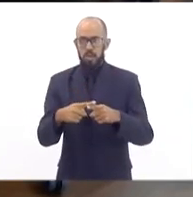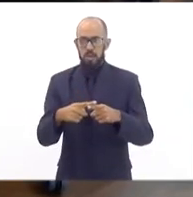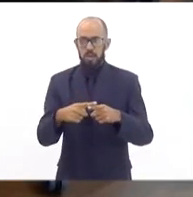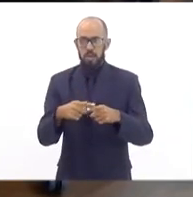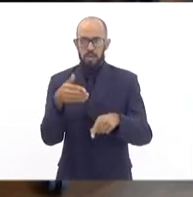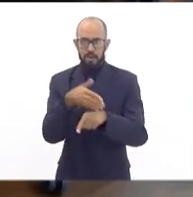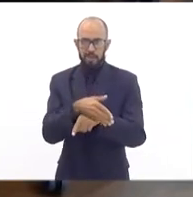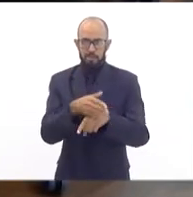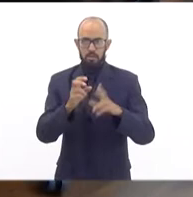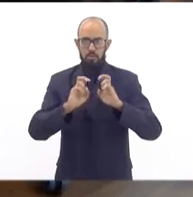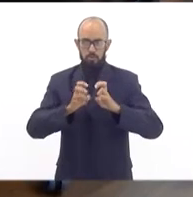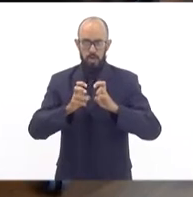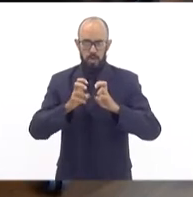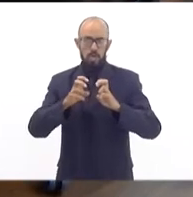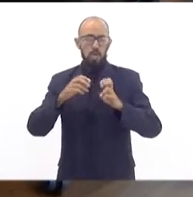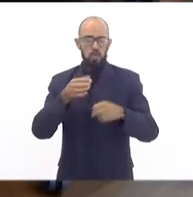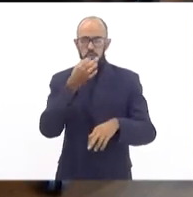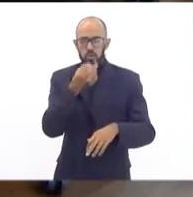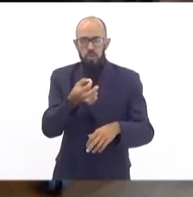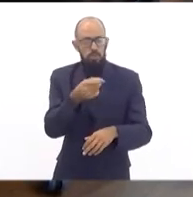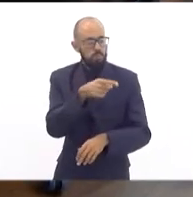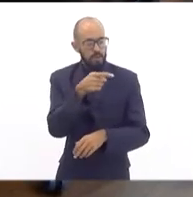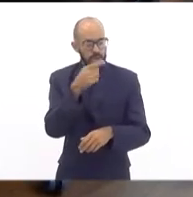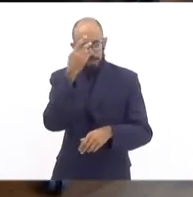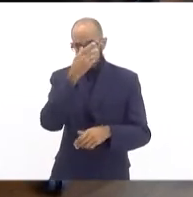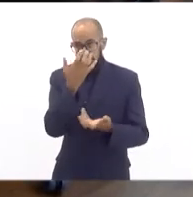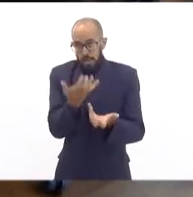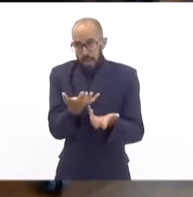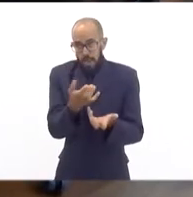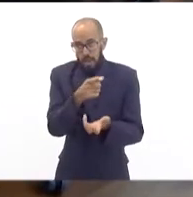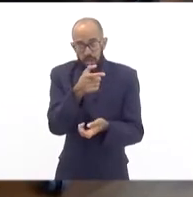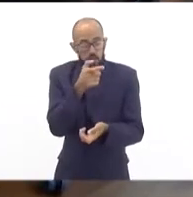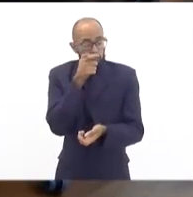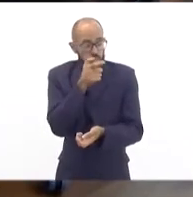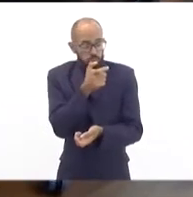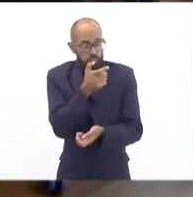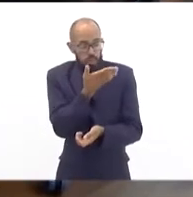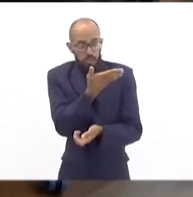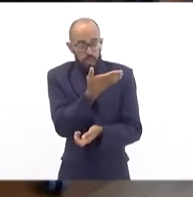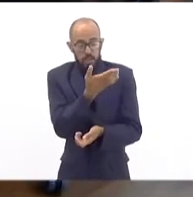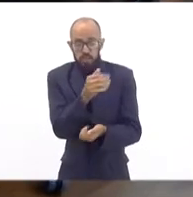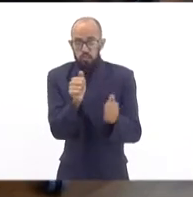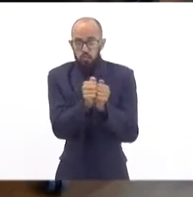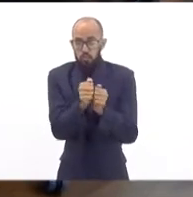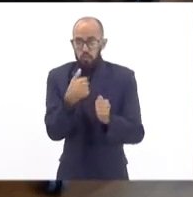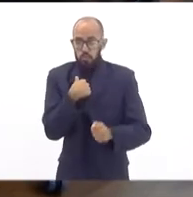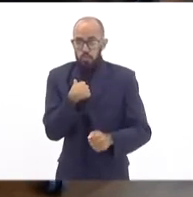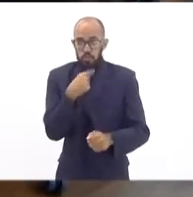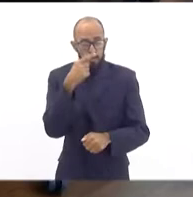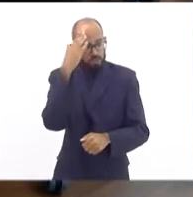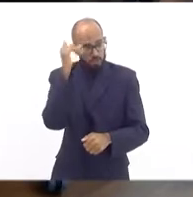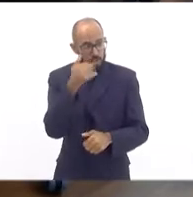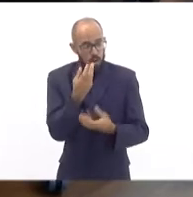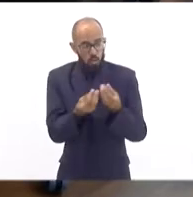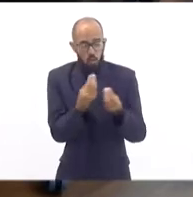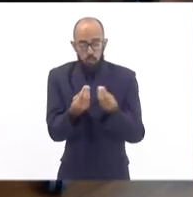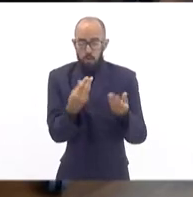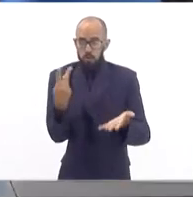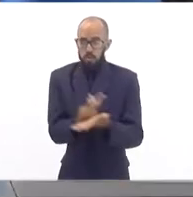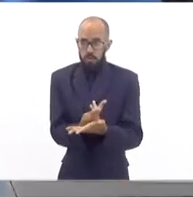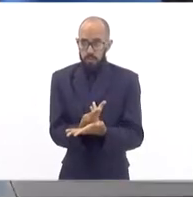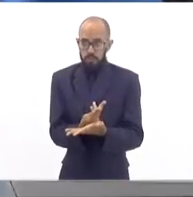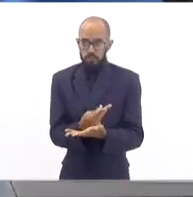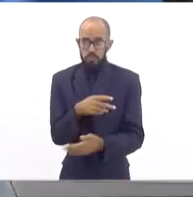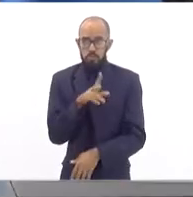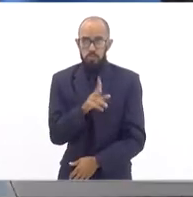lá fazer essa visita, essa viagem comigo, que eu convido todos vocês, para ver de perto o sufoco que é. Como a Cátia colocou,